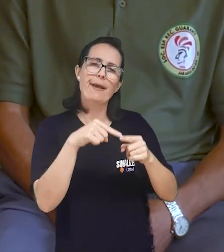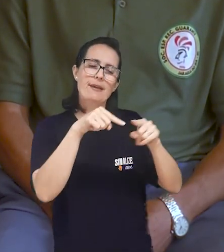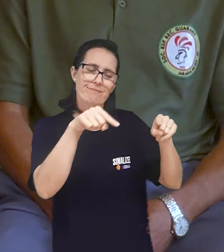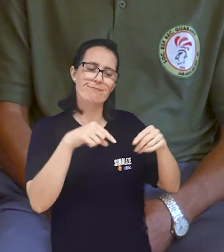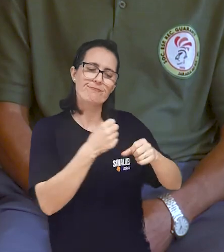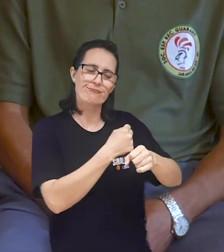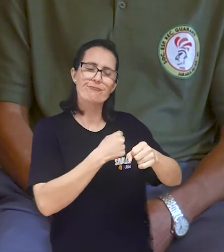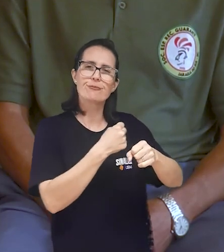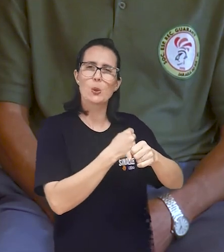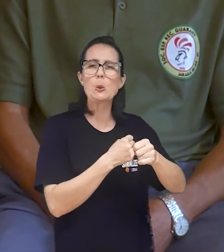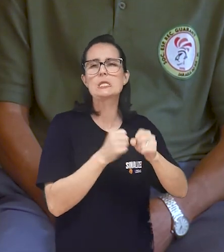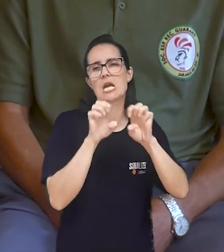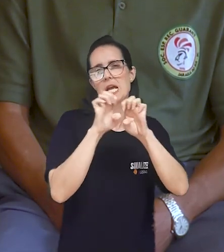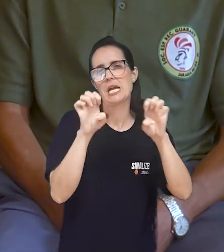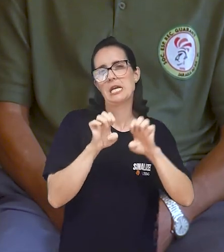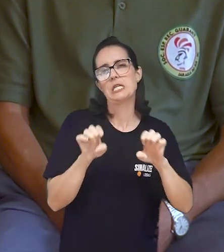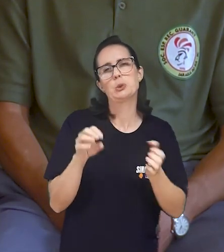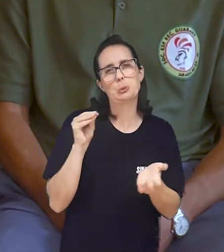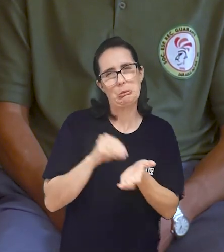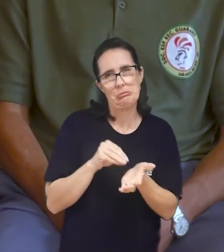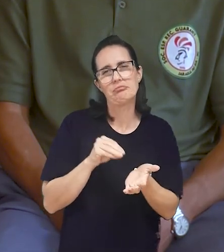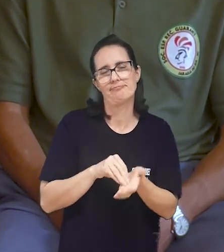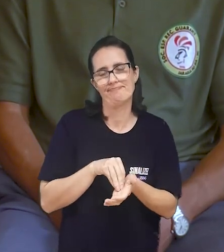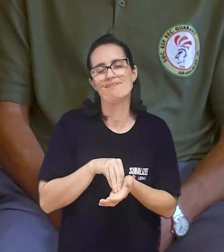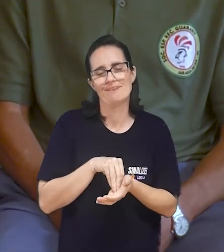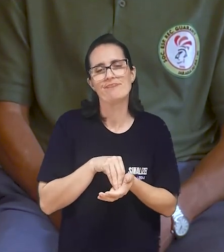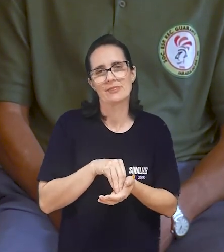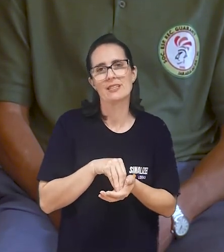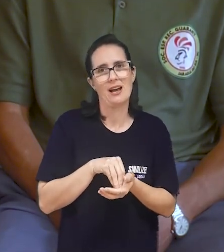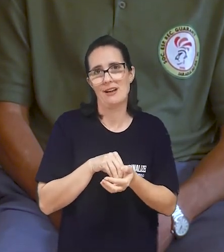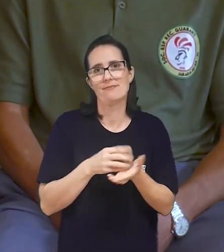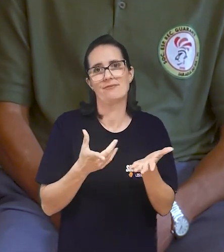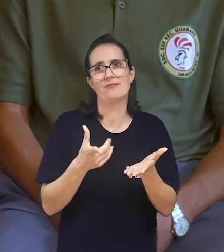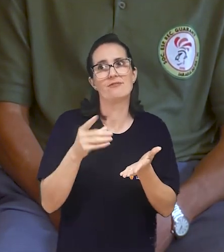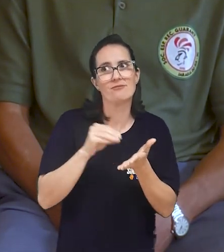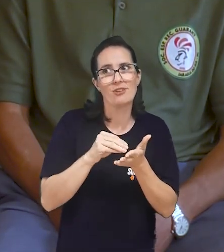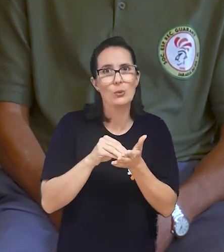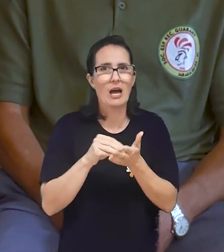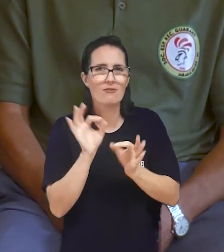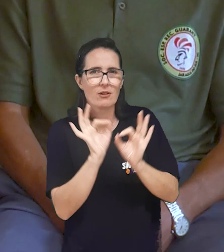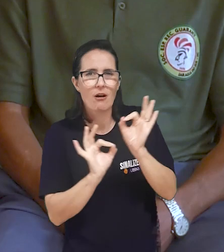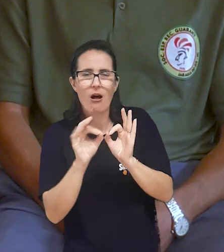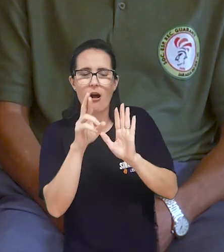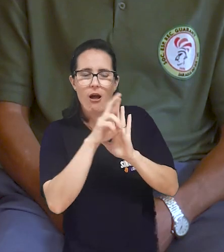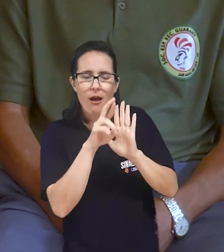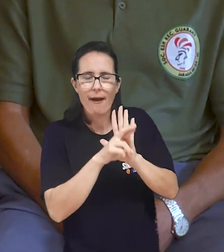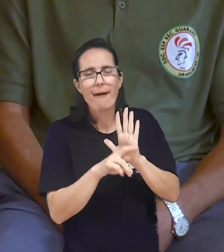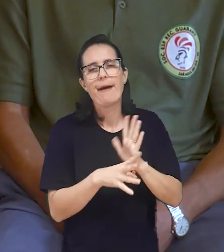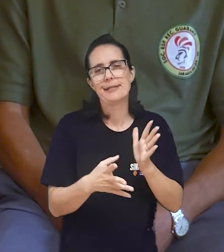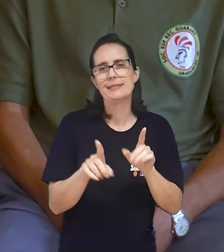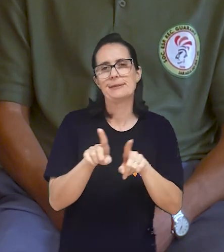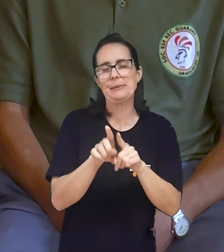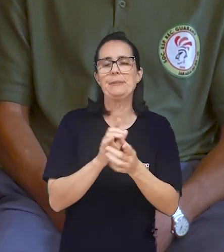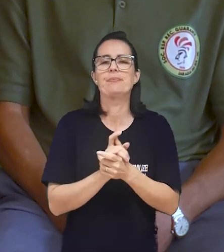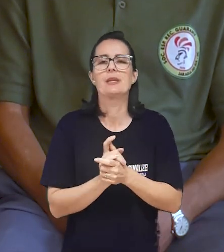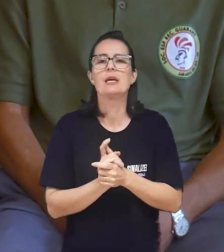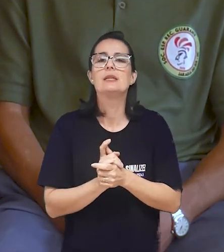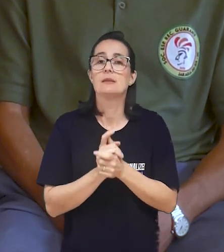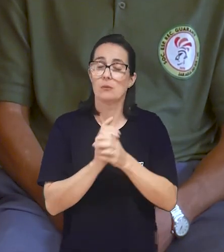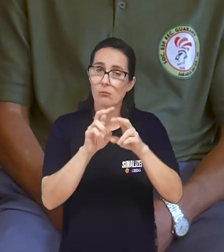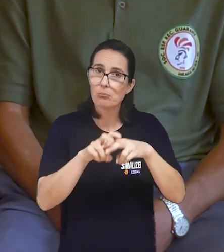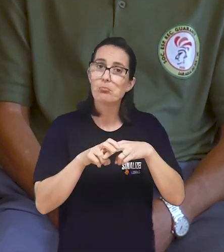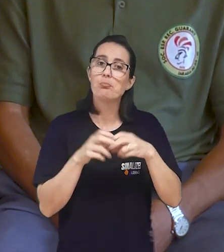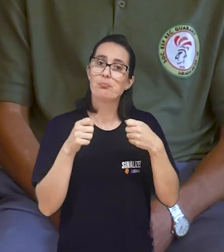por conta disso, que era estrutura precária e coisa e tal, até não atendia todas as normas exigentes hoje,